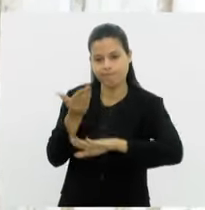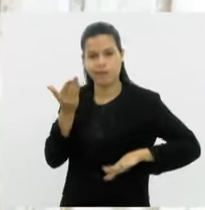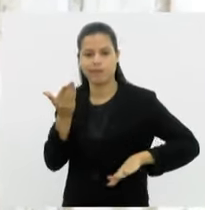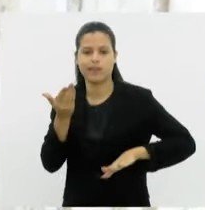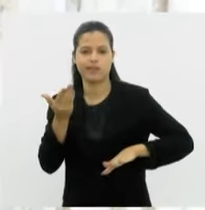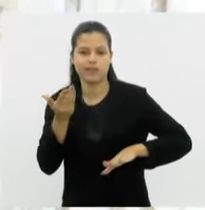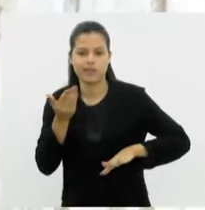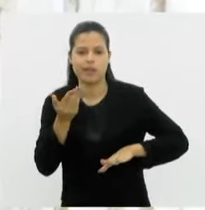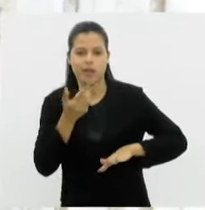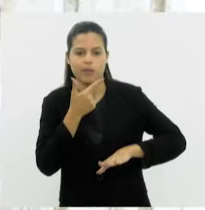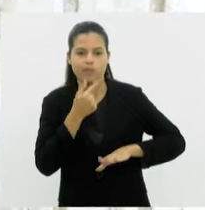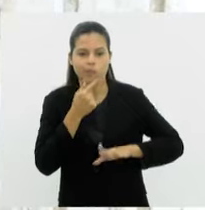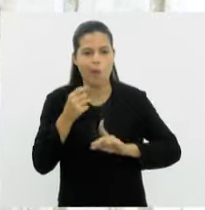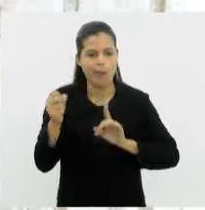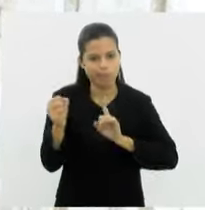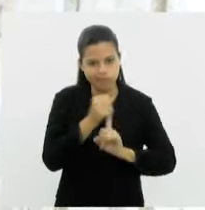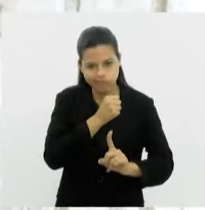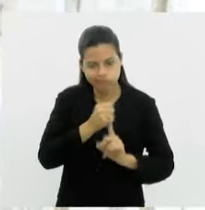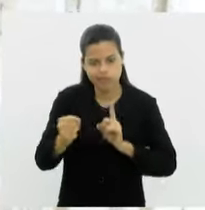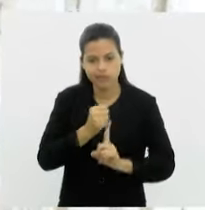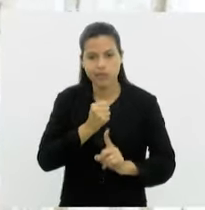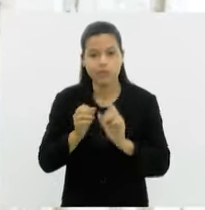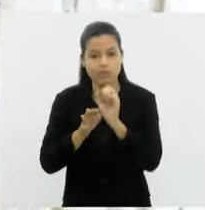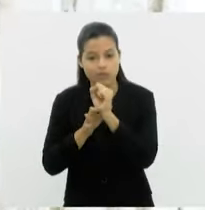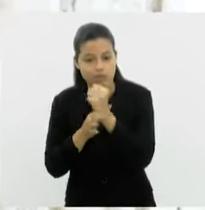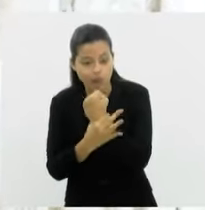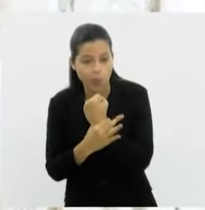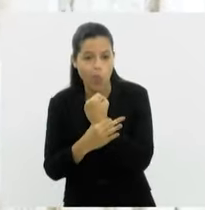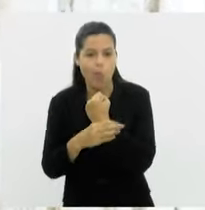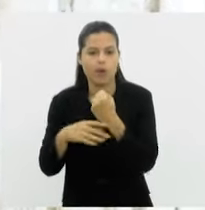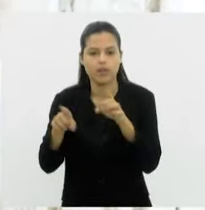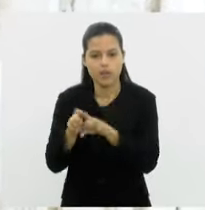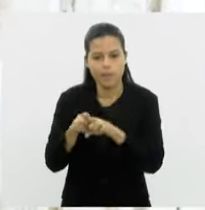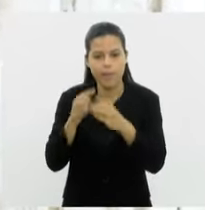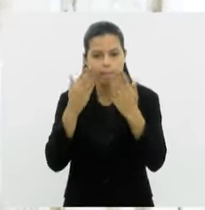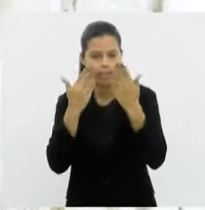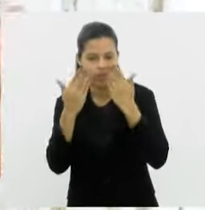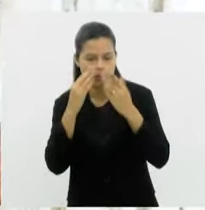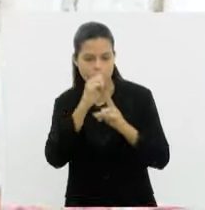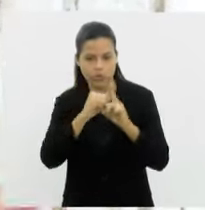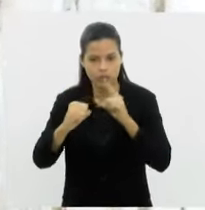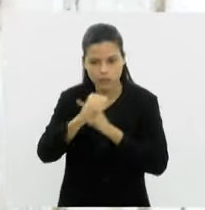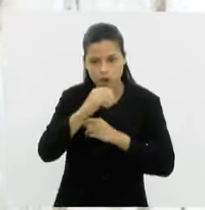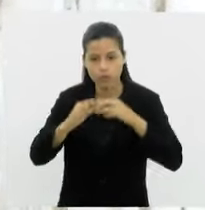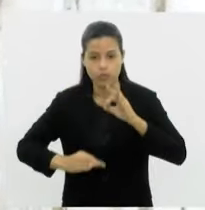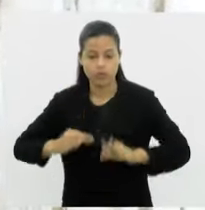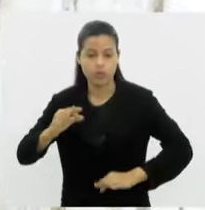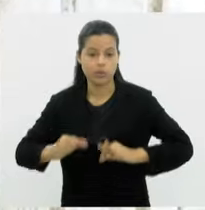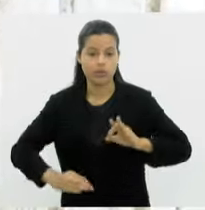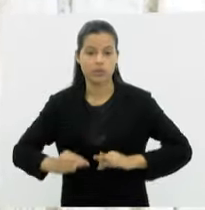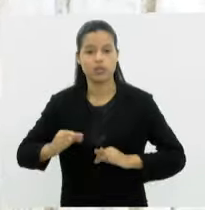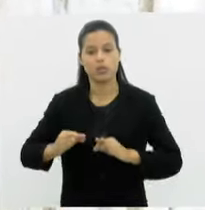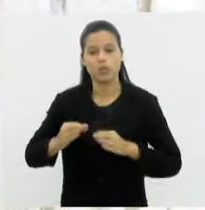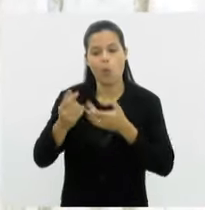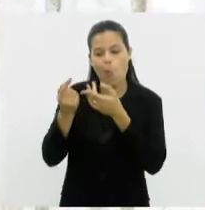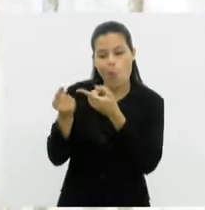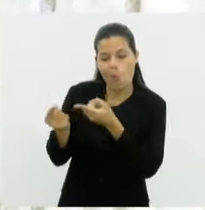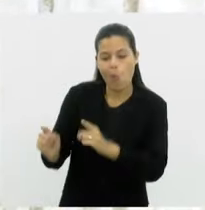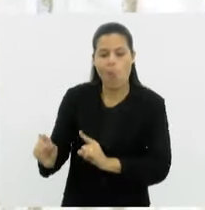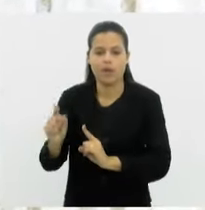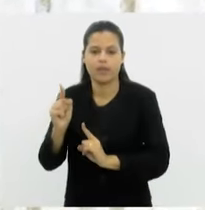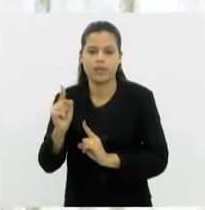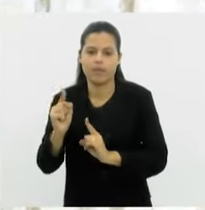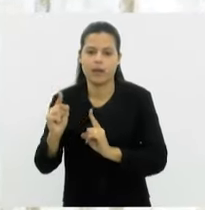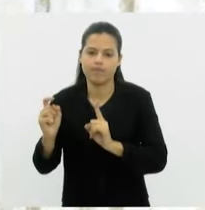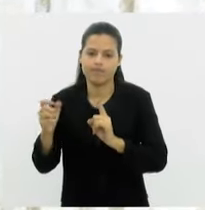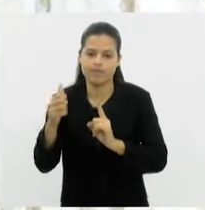filhos de maneira segura, com acolhimento psicossocial, jurídico, com toda a rede de enfrentamento à violência contra a mulher